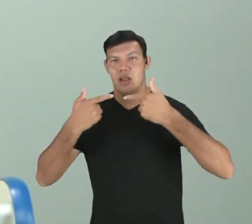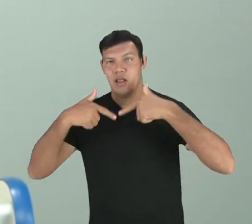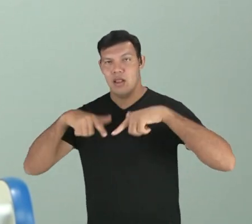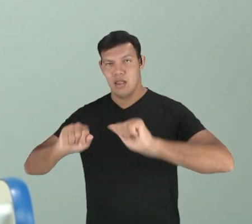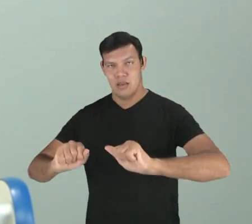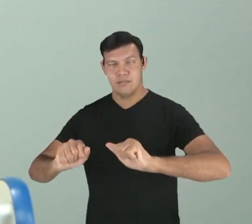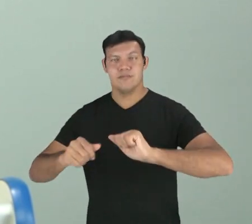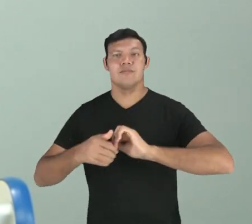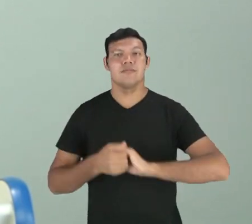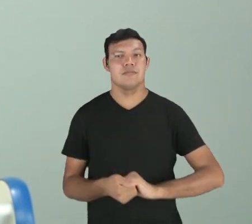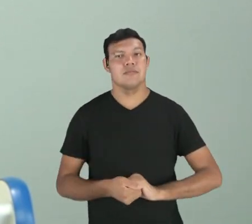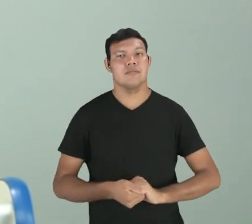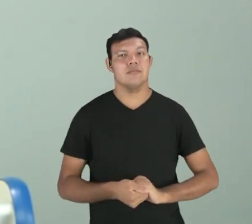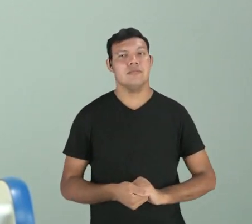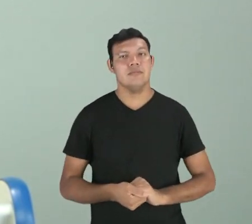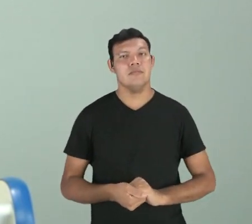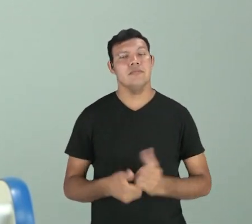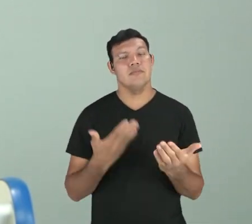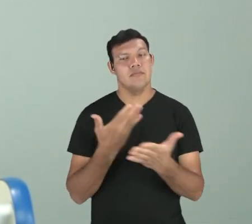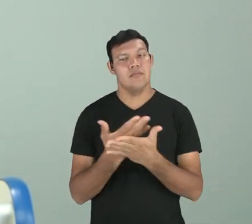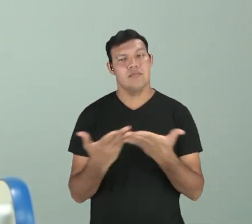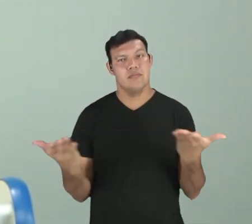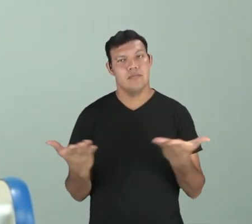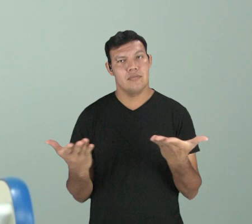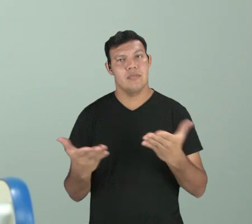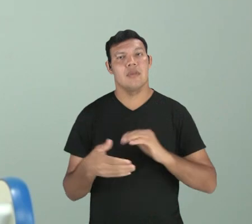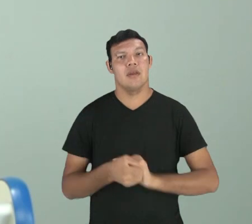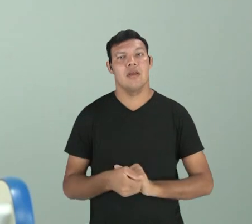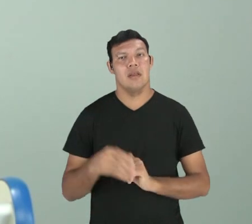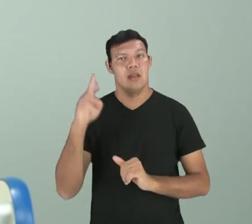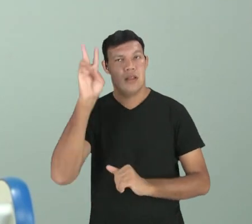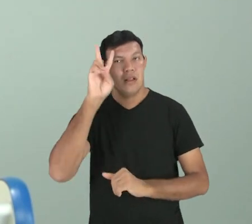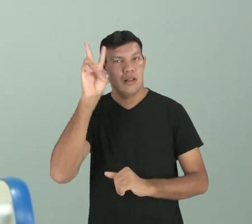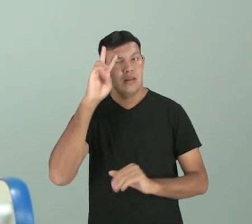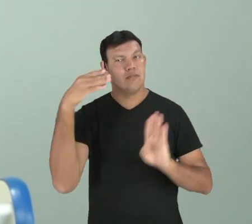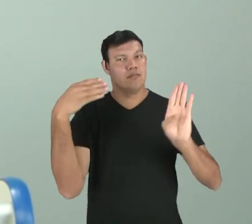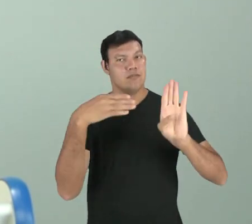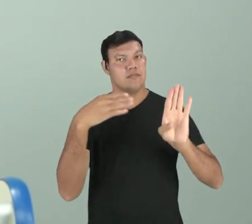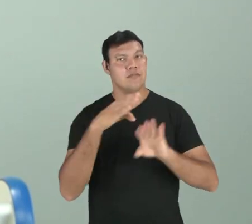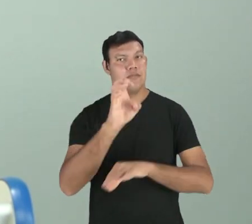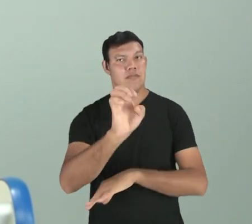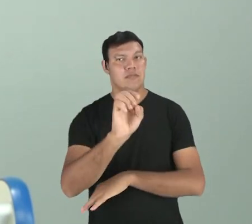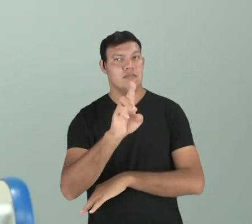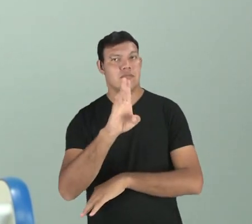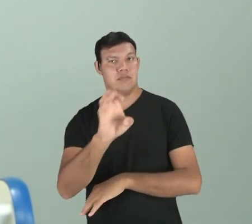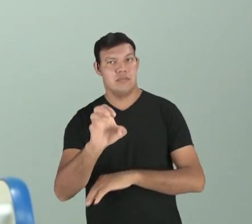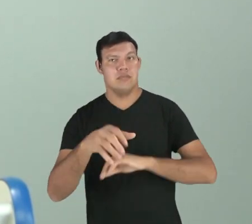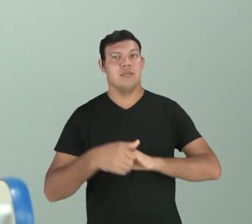Figures of Speech. E essa foi a nossa aula de hoje. Não esqueçam de acessar a plataforma